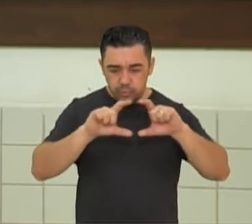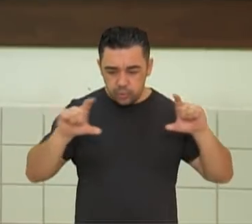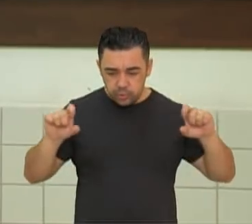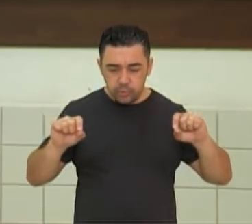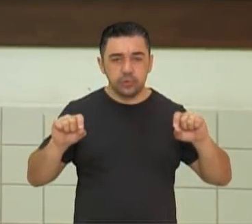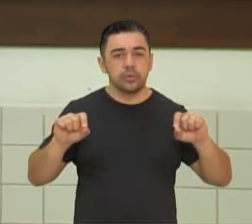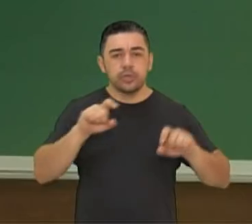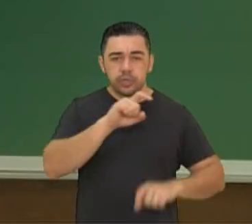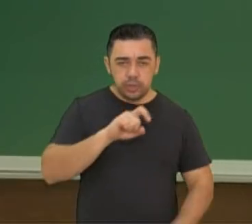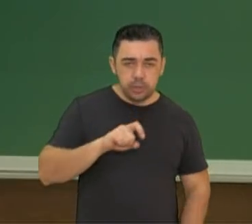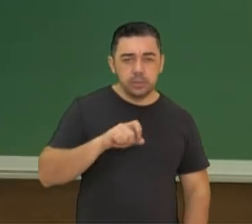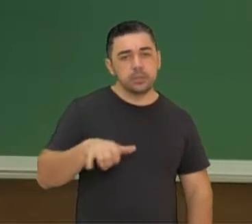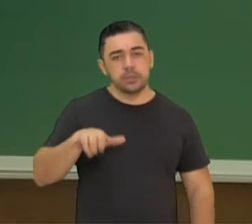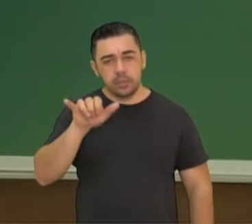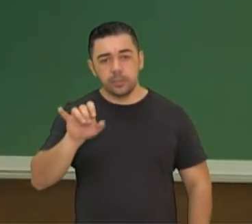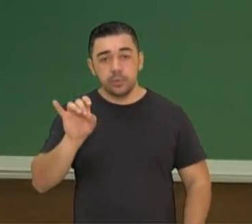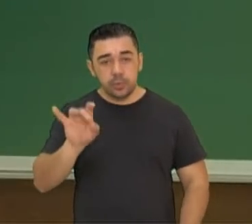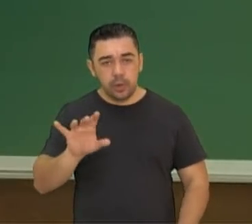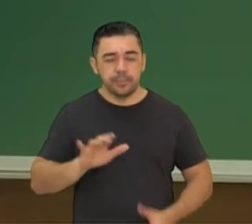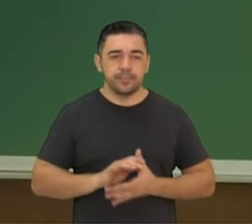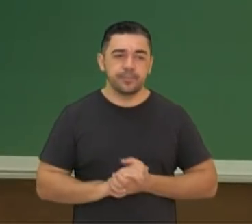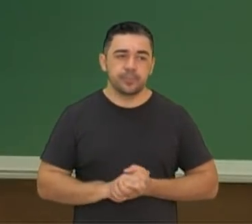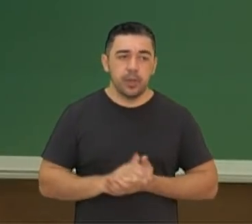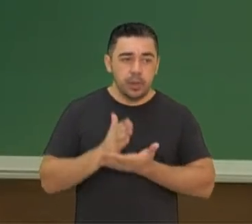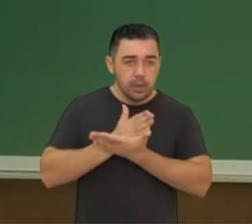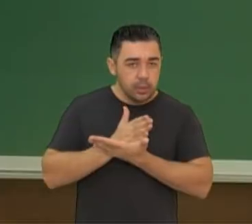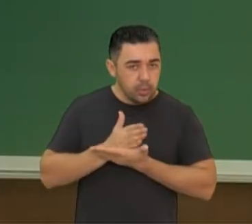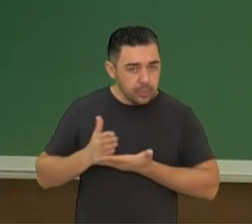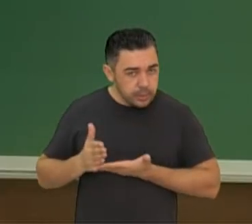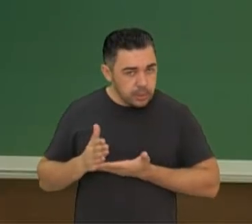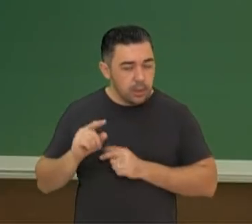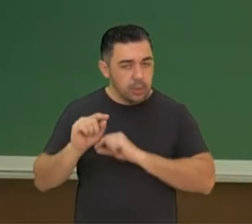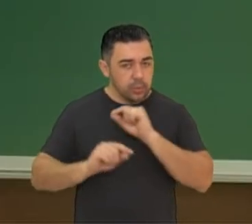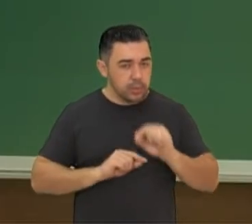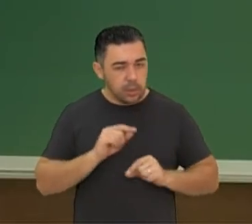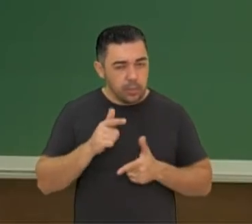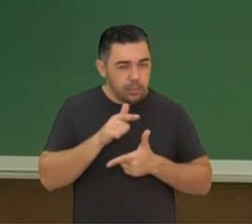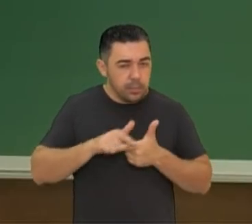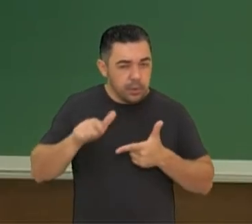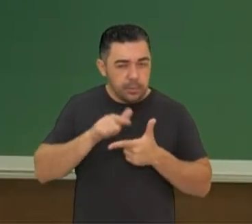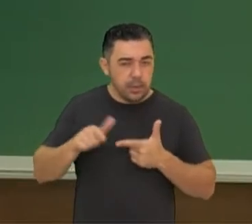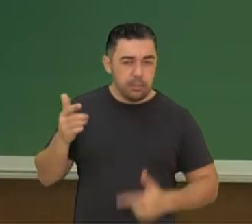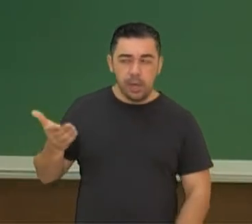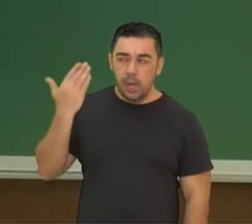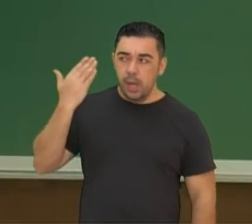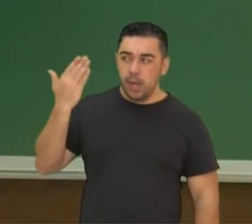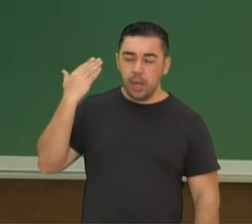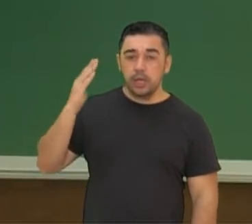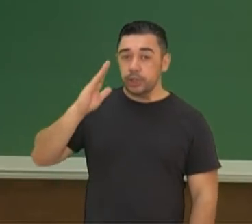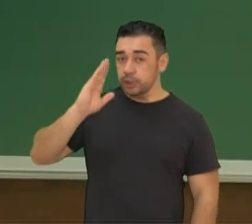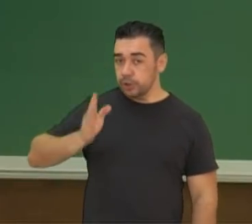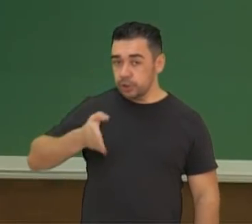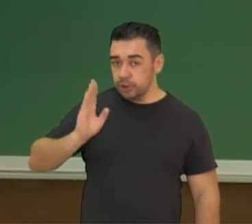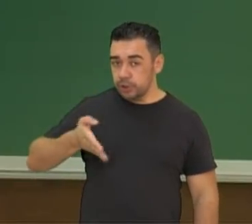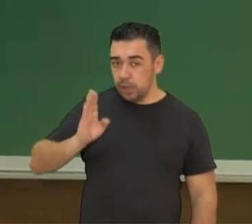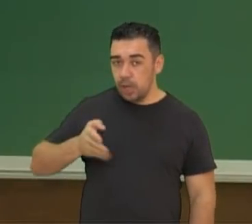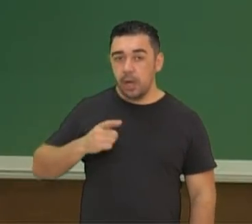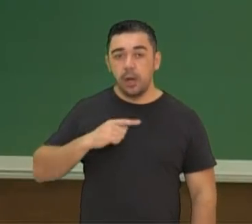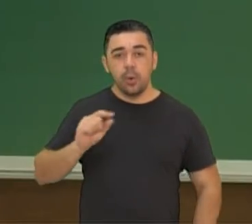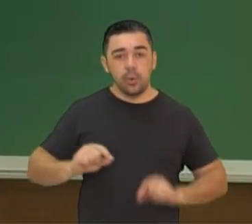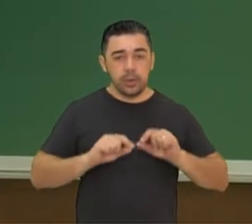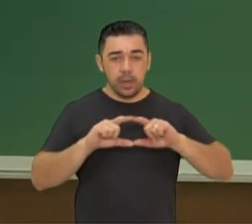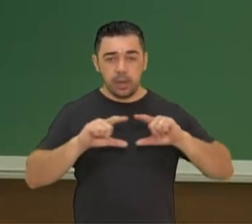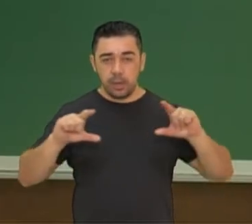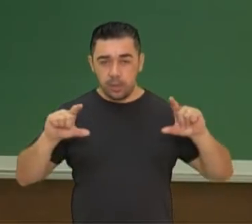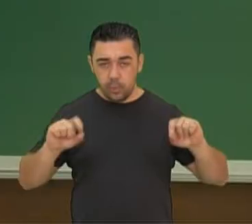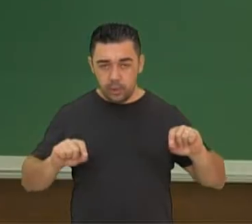bom? Para a gente poder começar, eu vou resgatar um probleminha lá de trás. Um problema que a gente pode representar por uma equação do